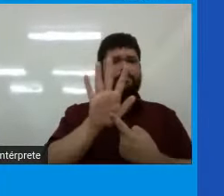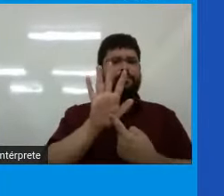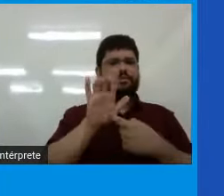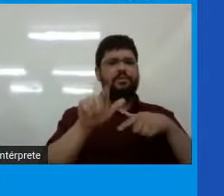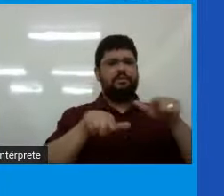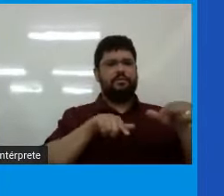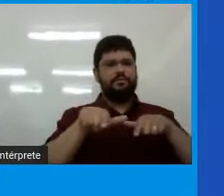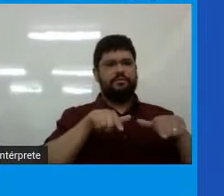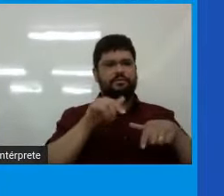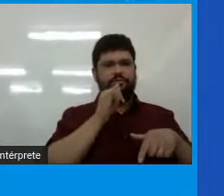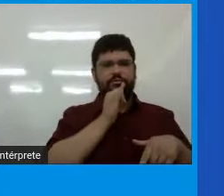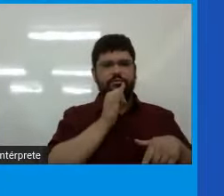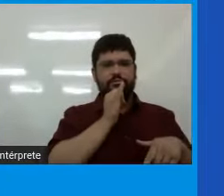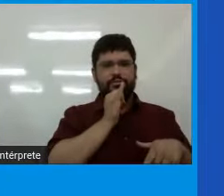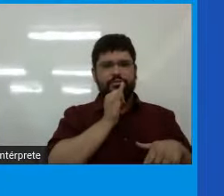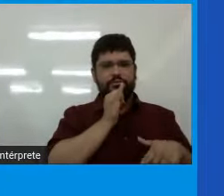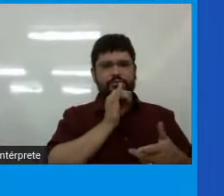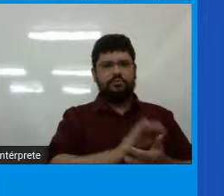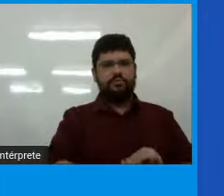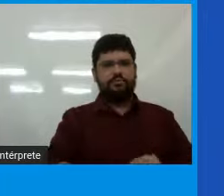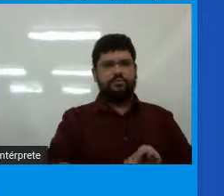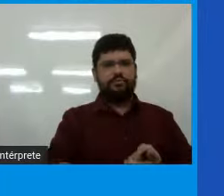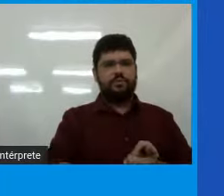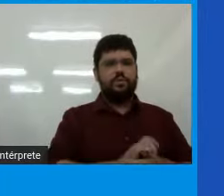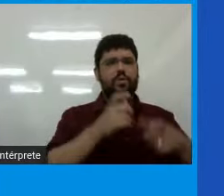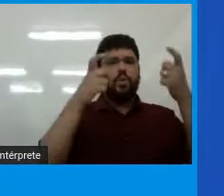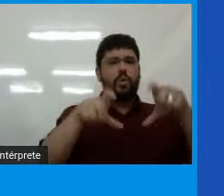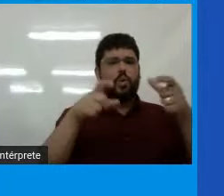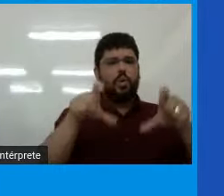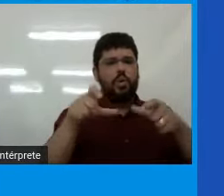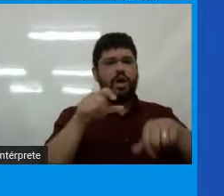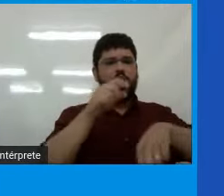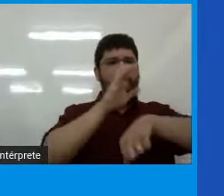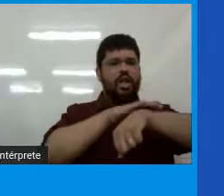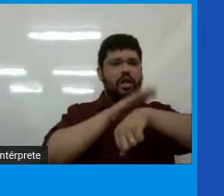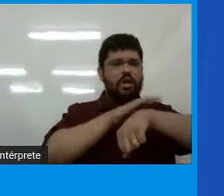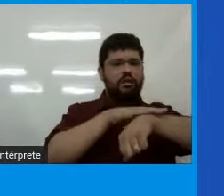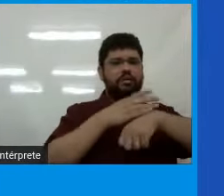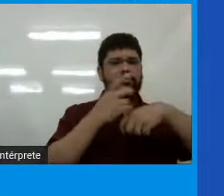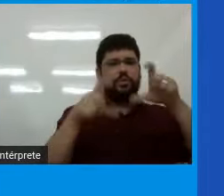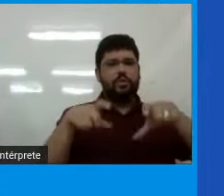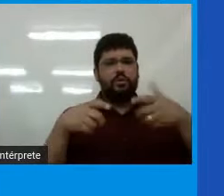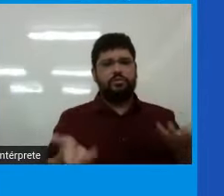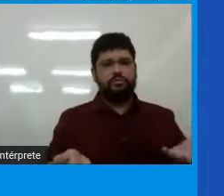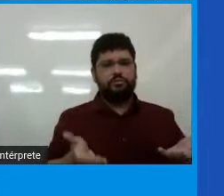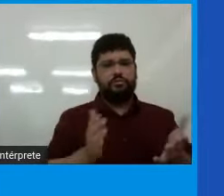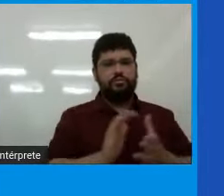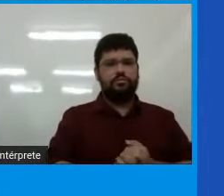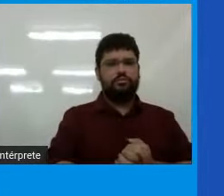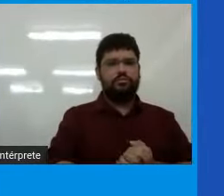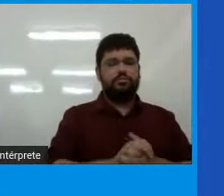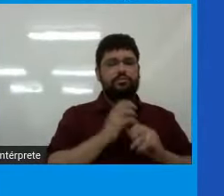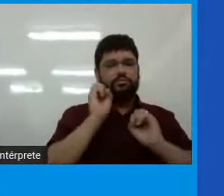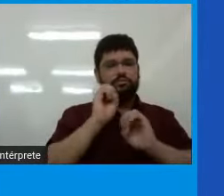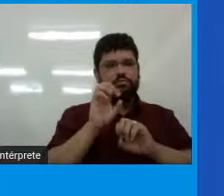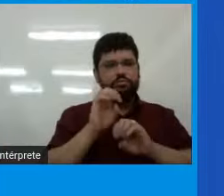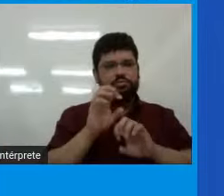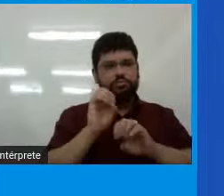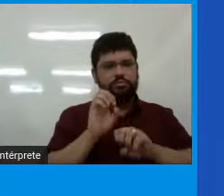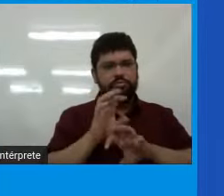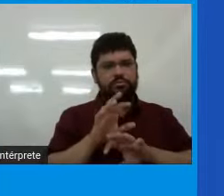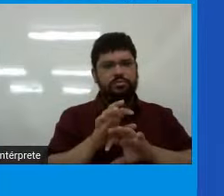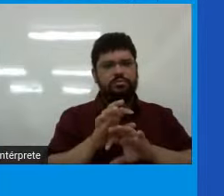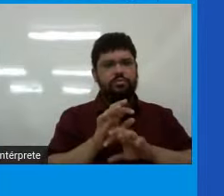exemplo, variáveis de tempo e espaço, que são inerentes a esse momento de ensino com suporte